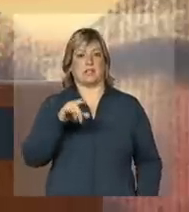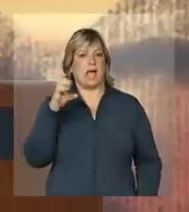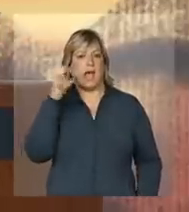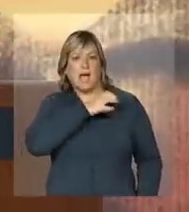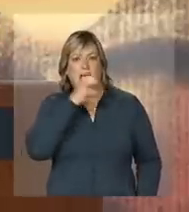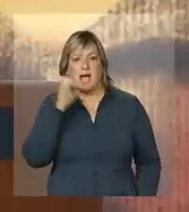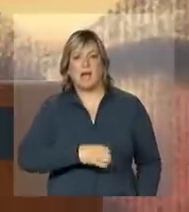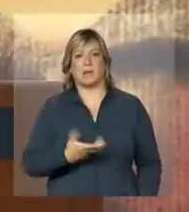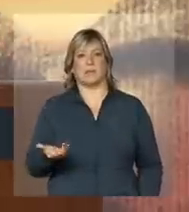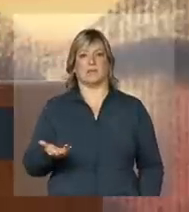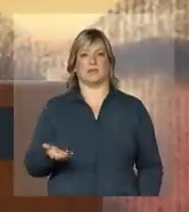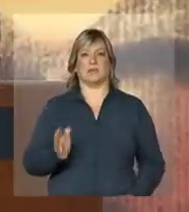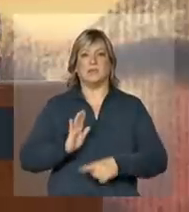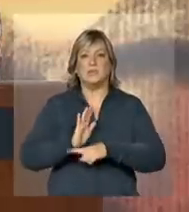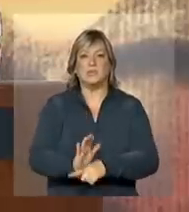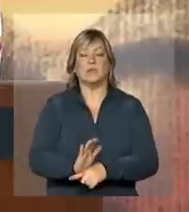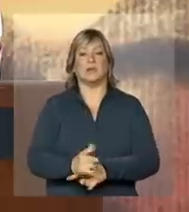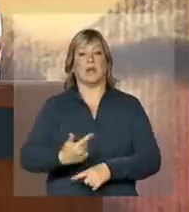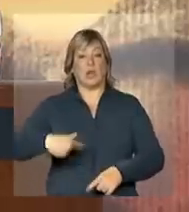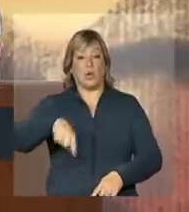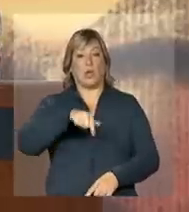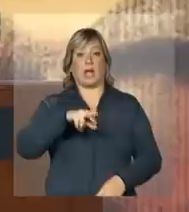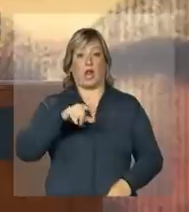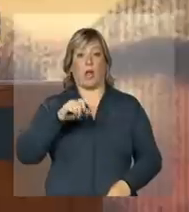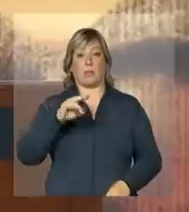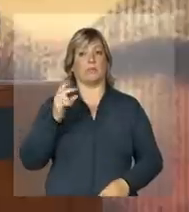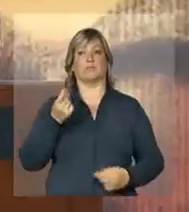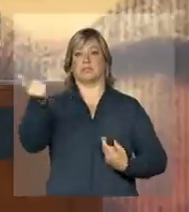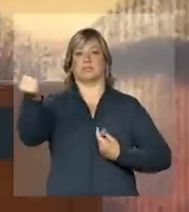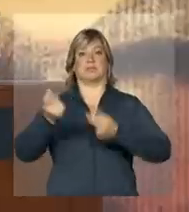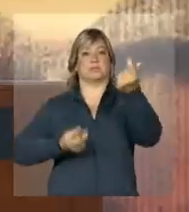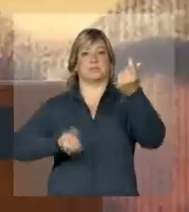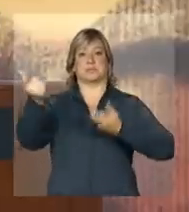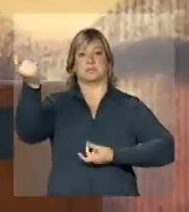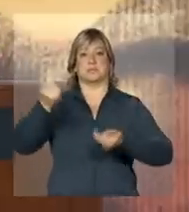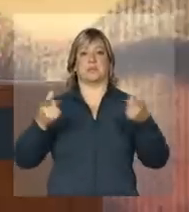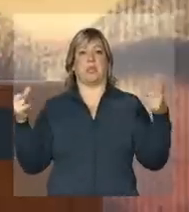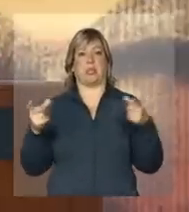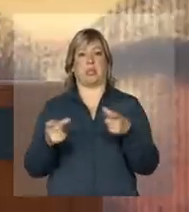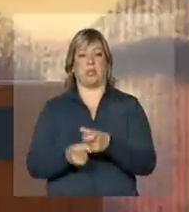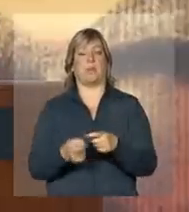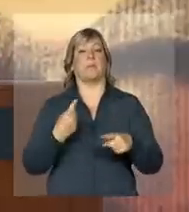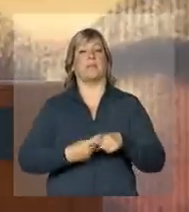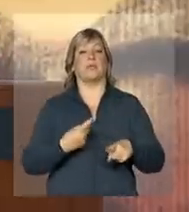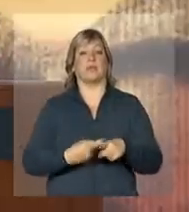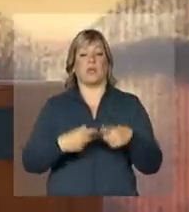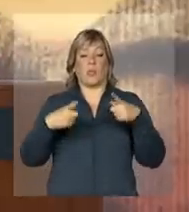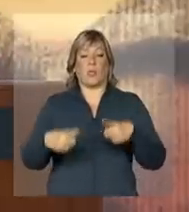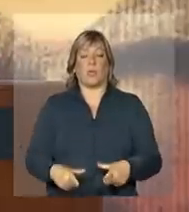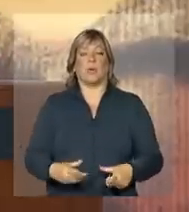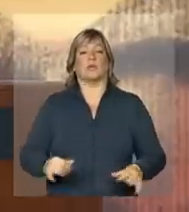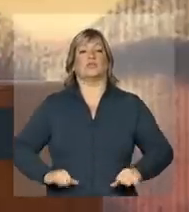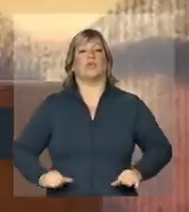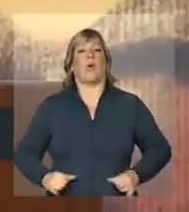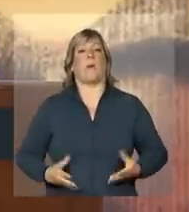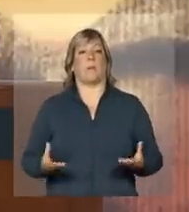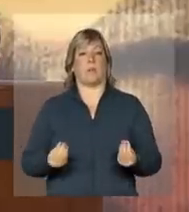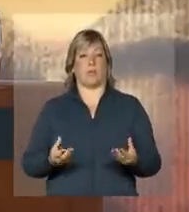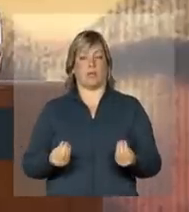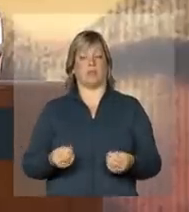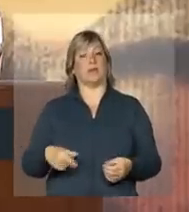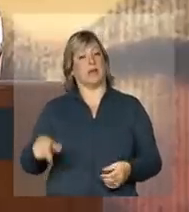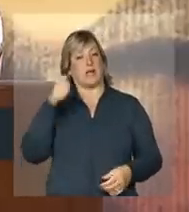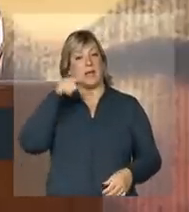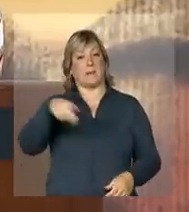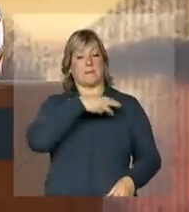imediata as comunidades estão esvaziando e a ministra falou muito bem sobre a questão do Brasil sem